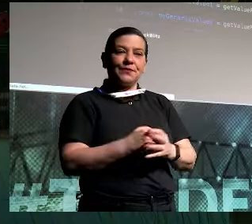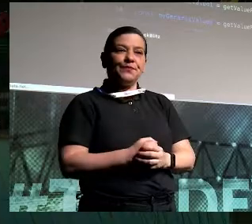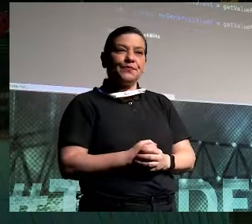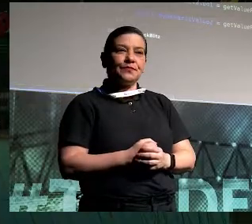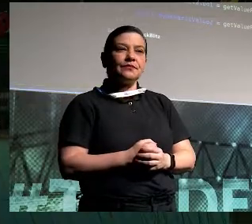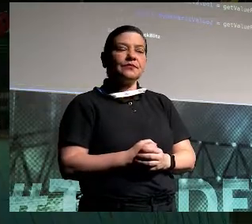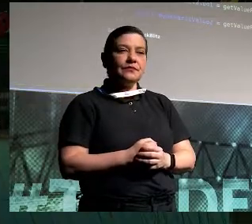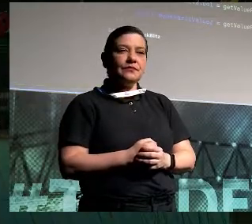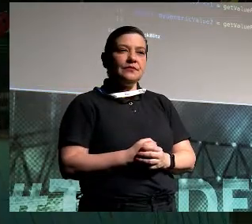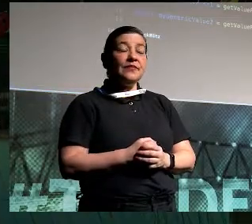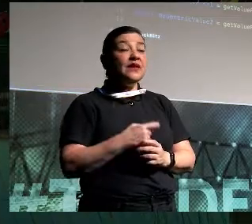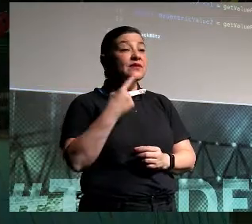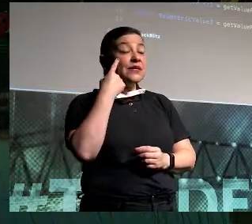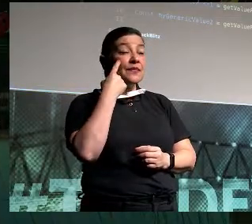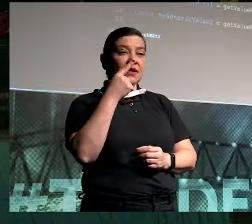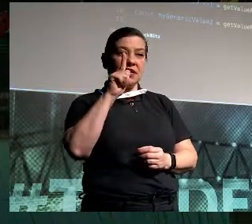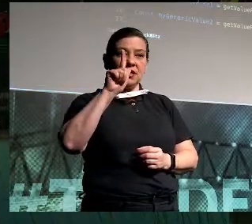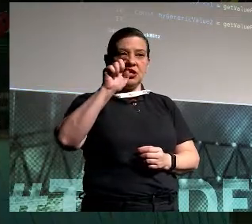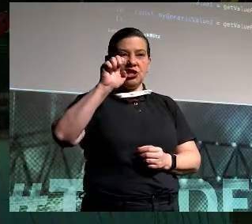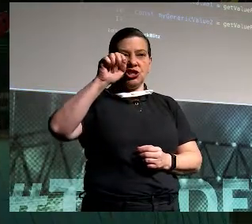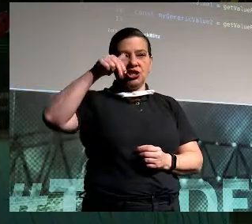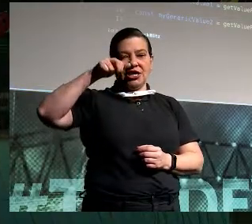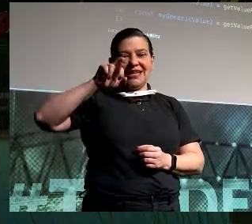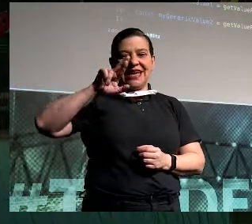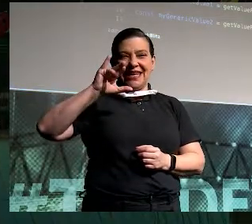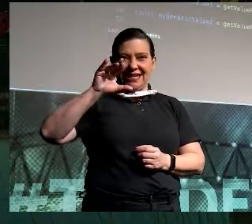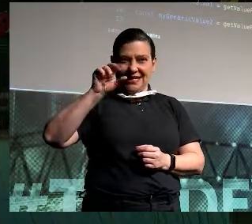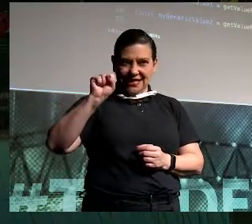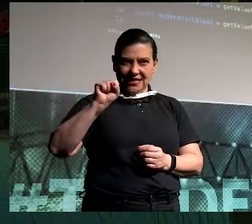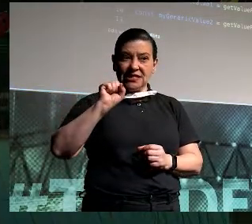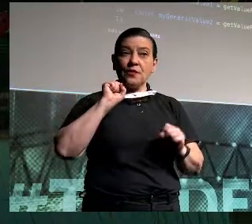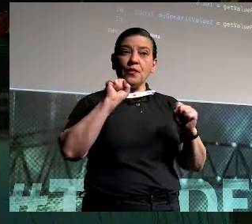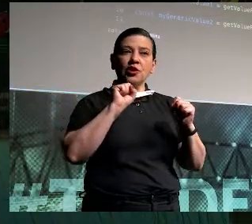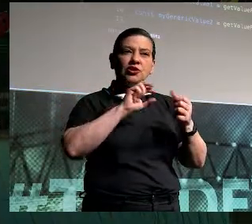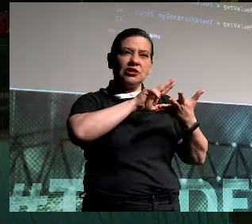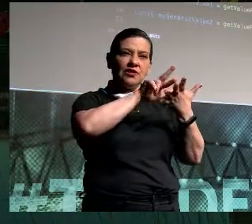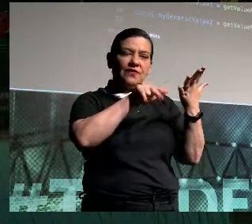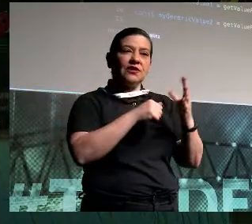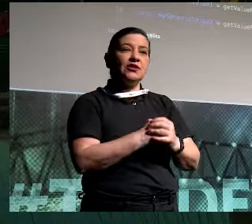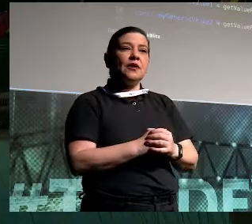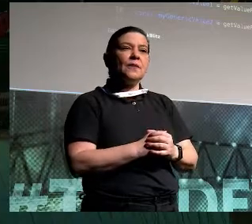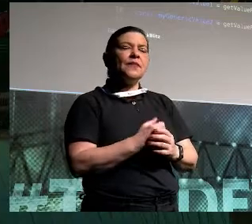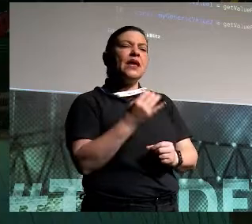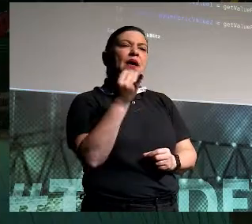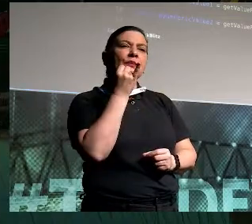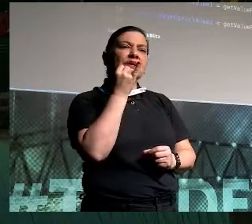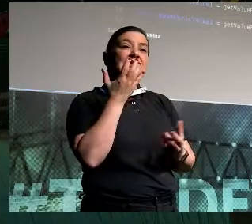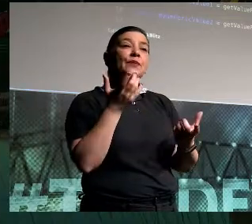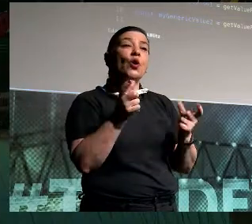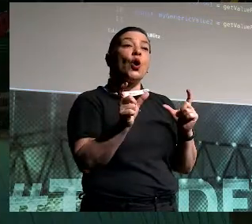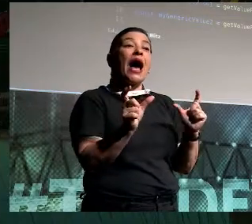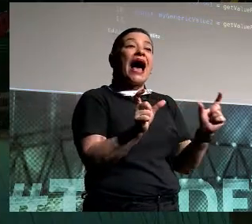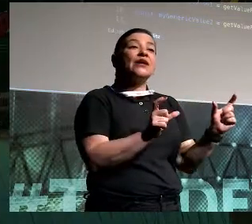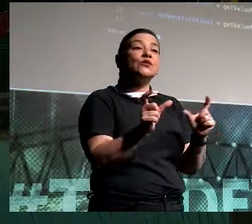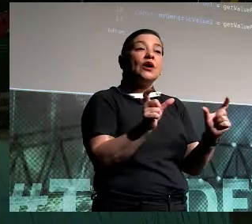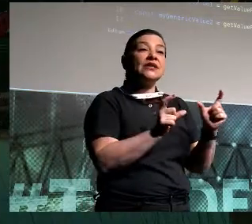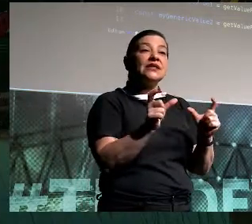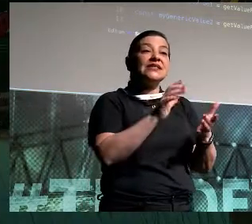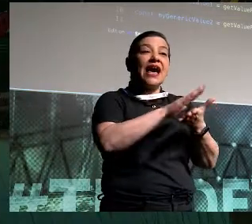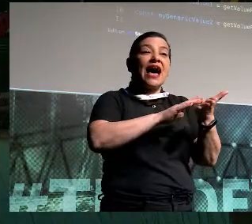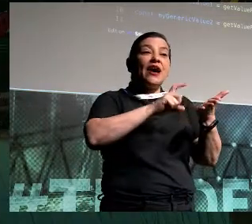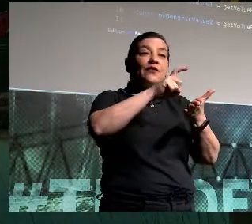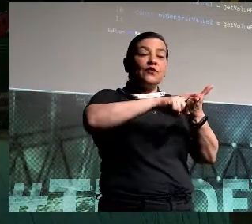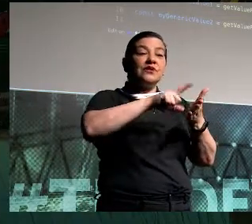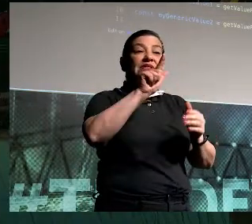Com generics, você pode começar a colocar restrições nela. Então, vamos ver, vamos atualizar aquela nossa função